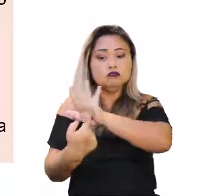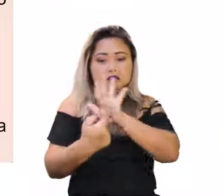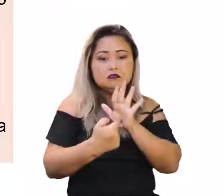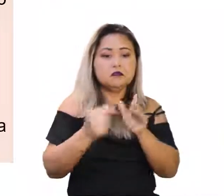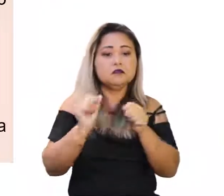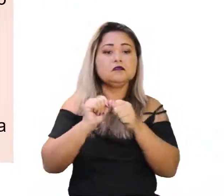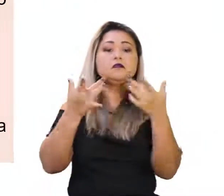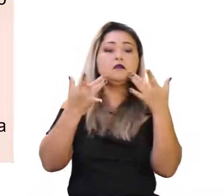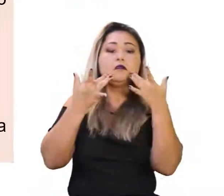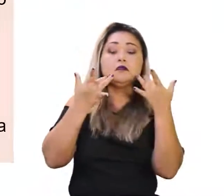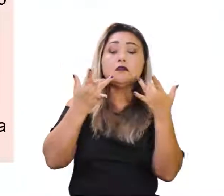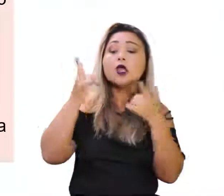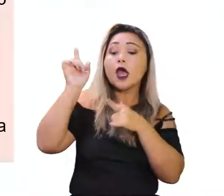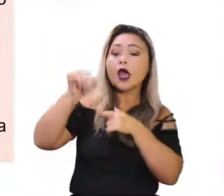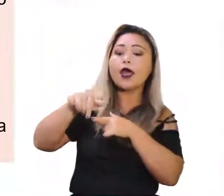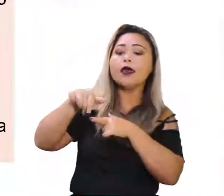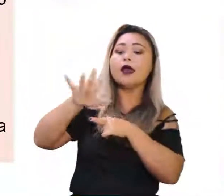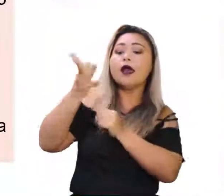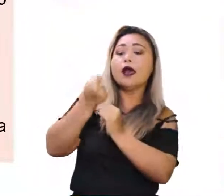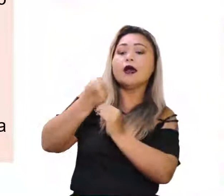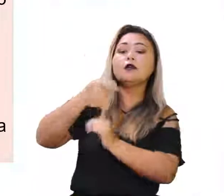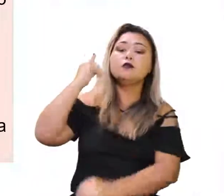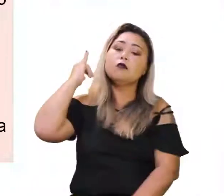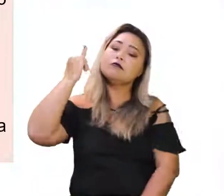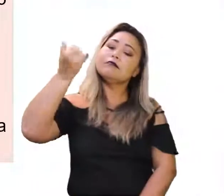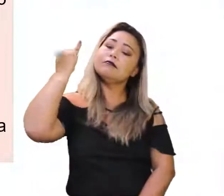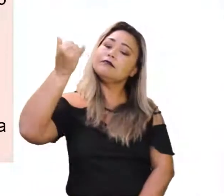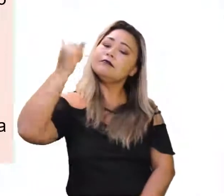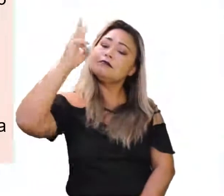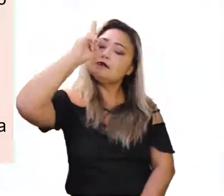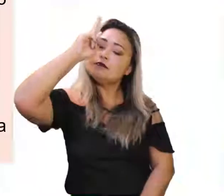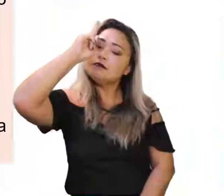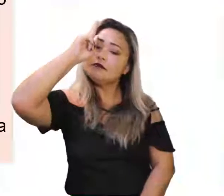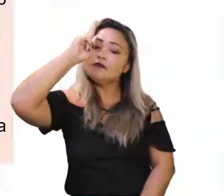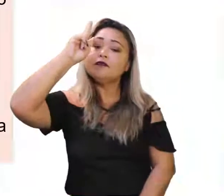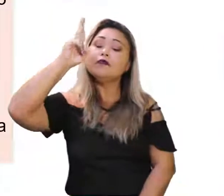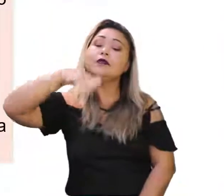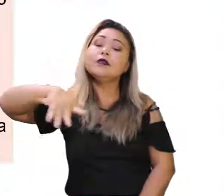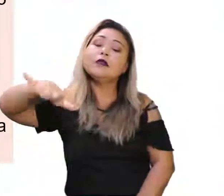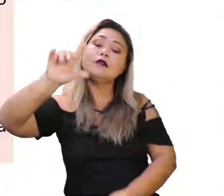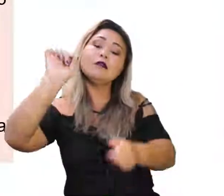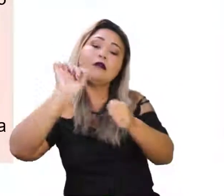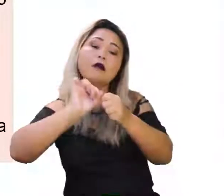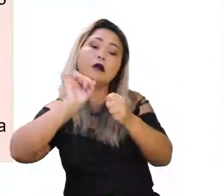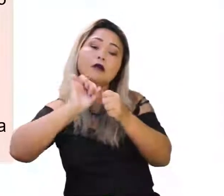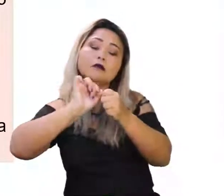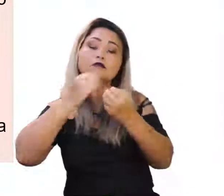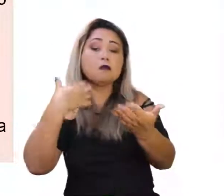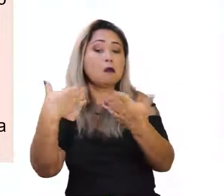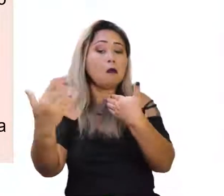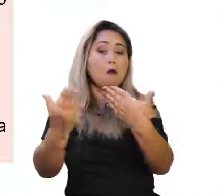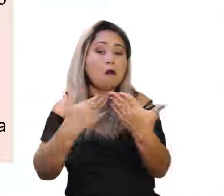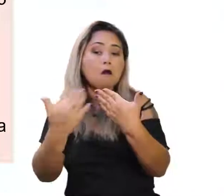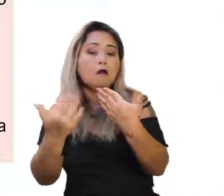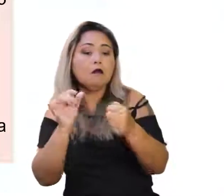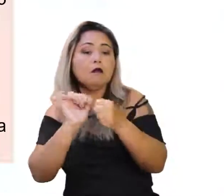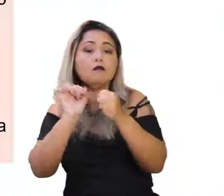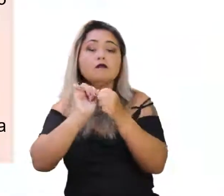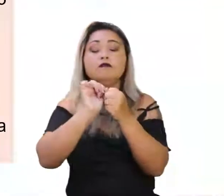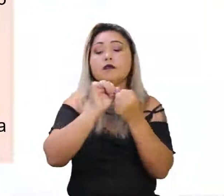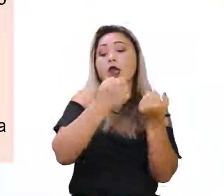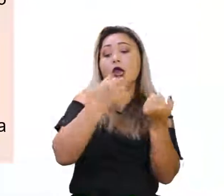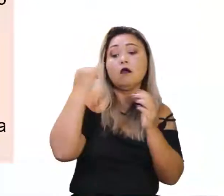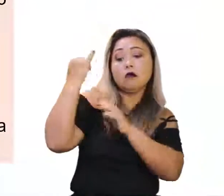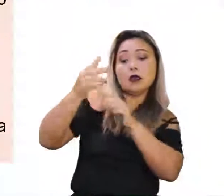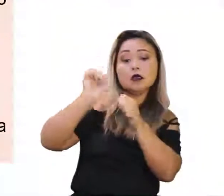teatro também é a arte de contar histórias por meio da ação e do diálogo. É uma narrativa que tem começo,